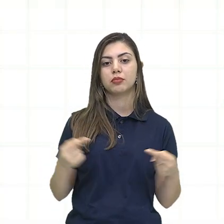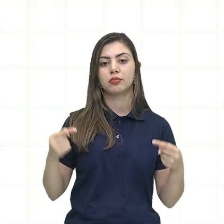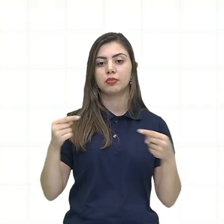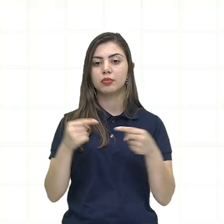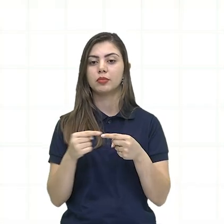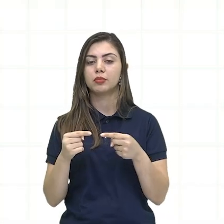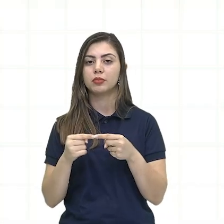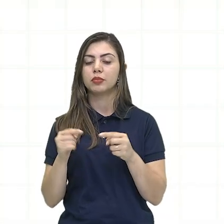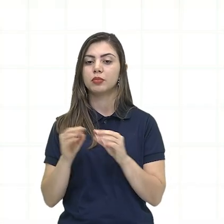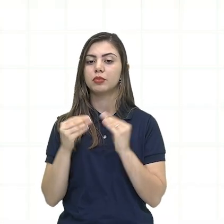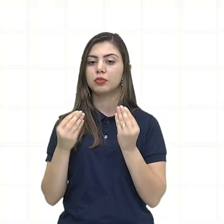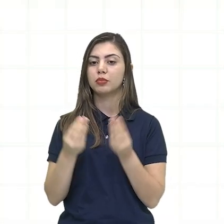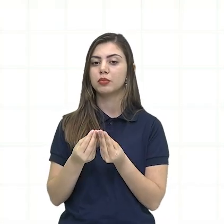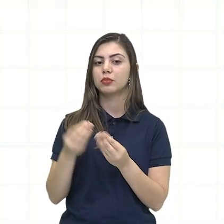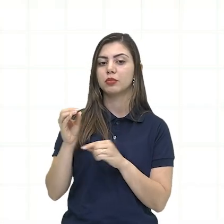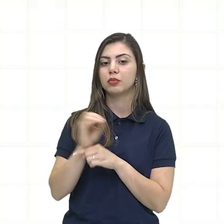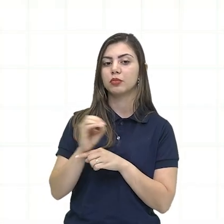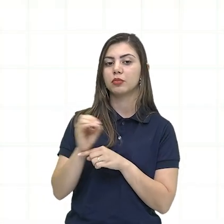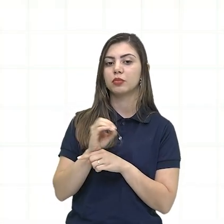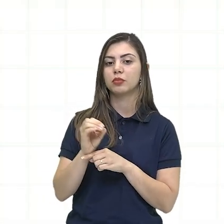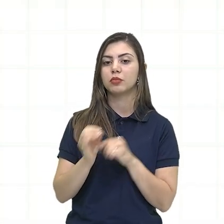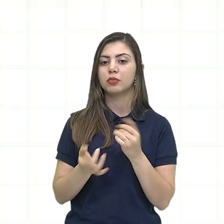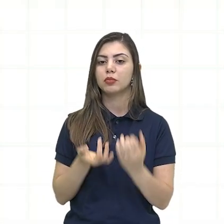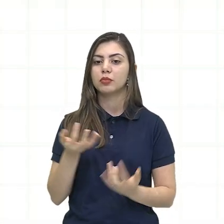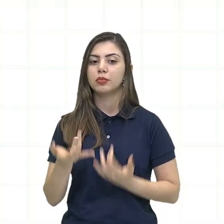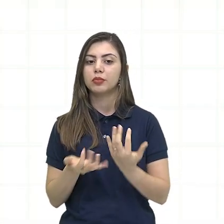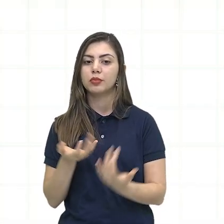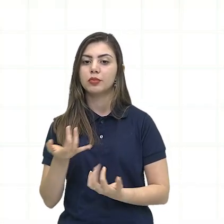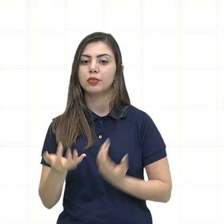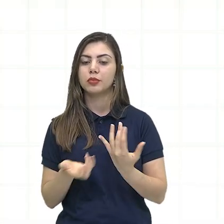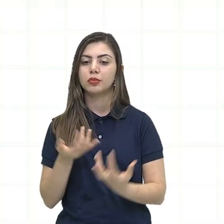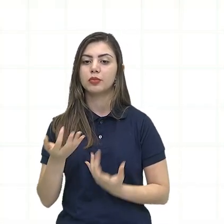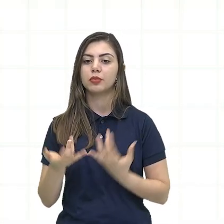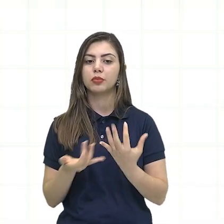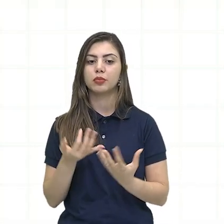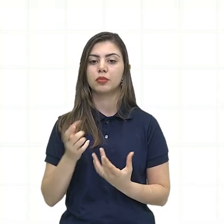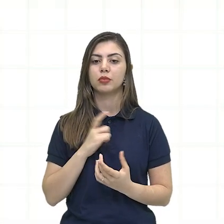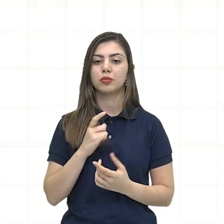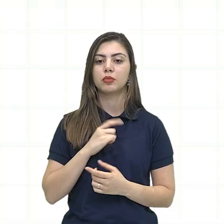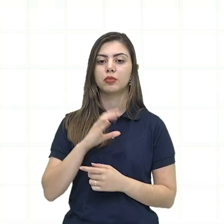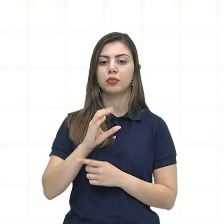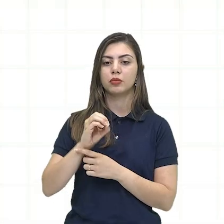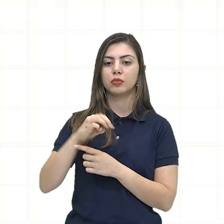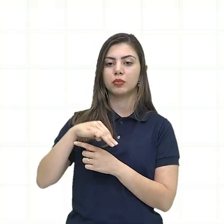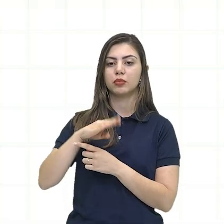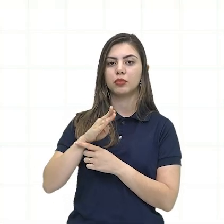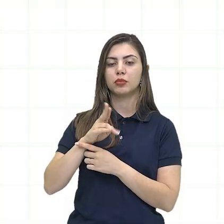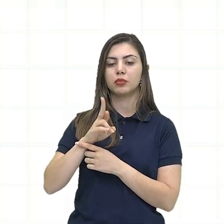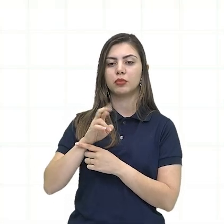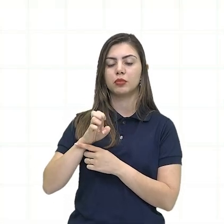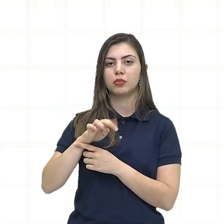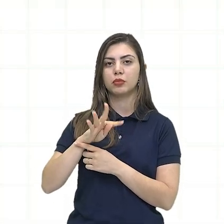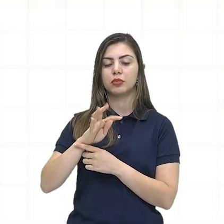composto orgânico e é queimado na presença de um comburente. Na